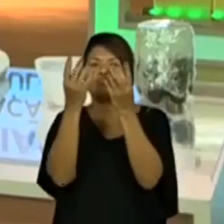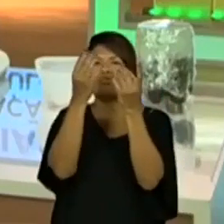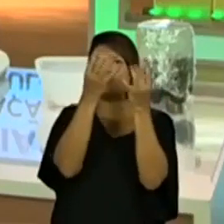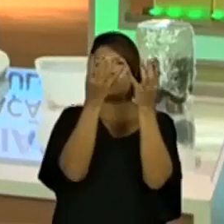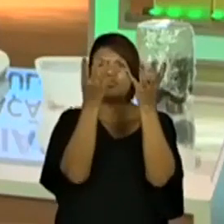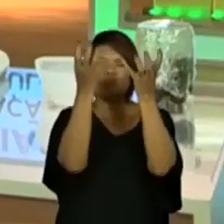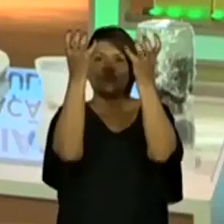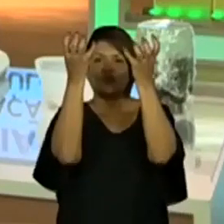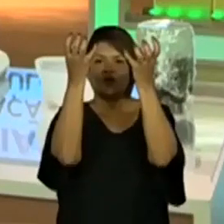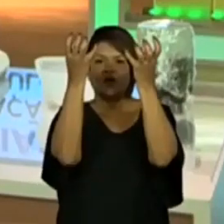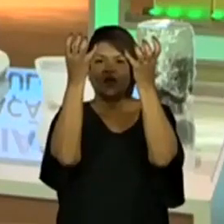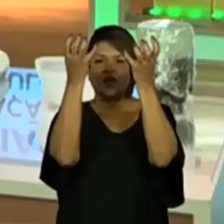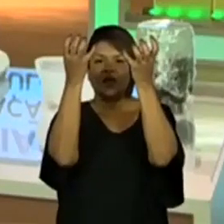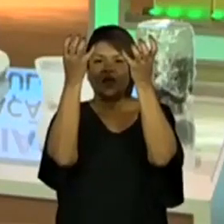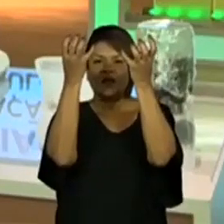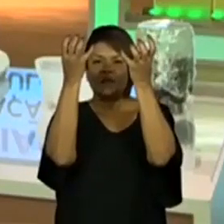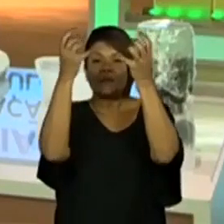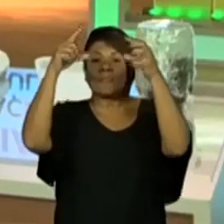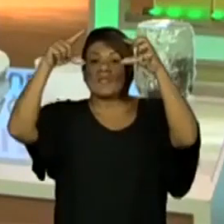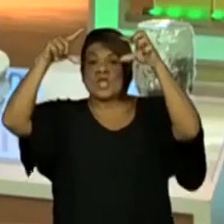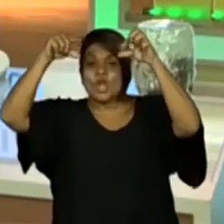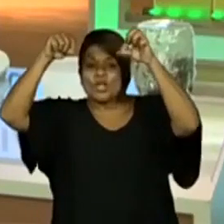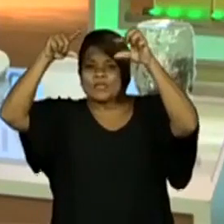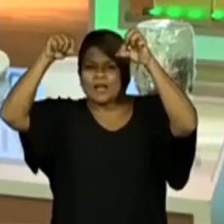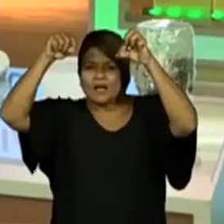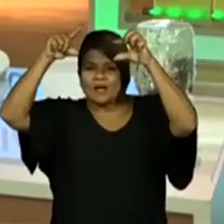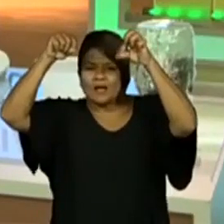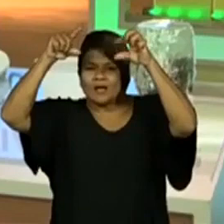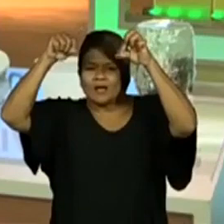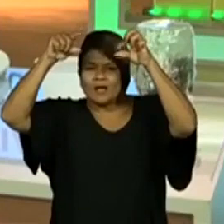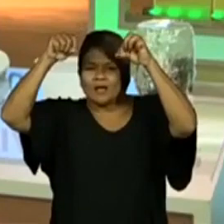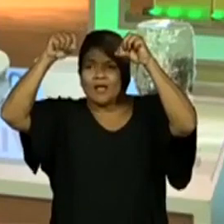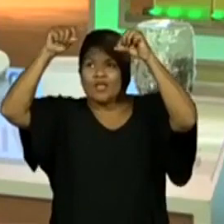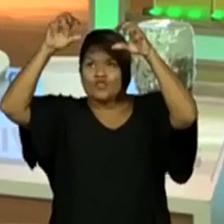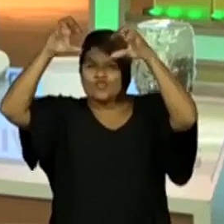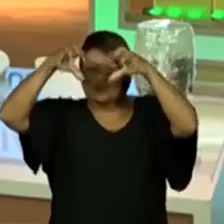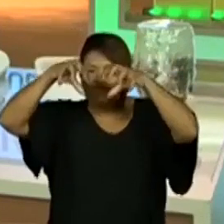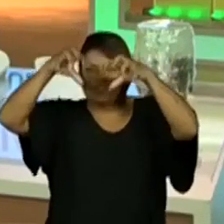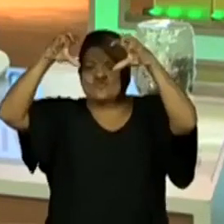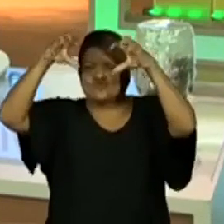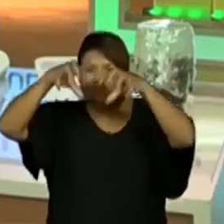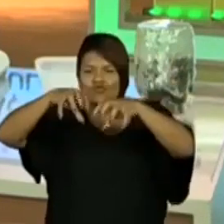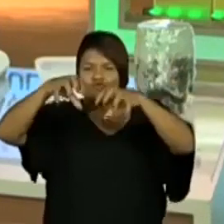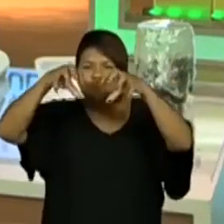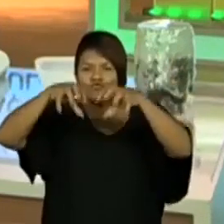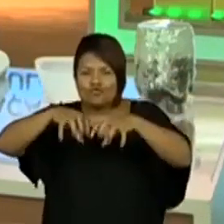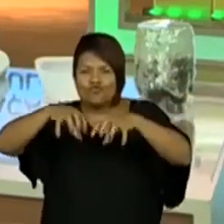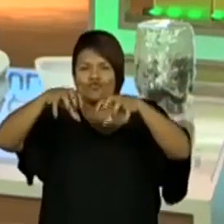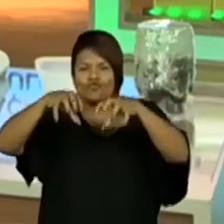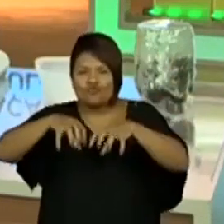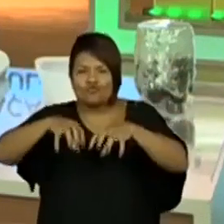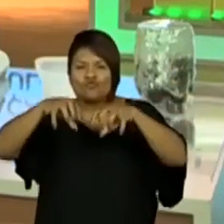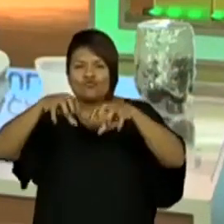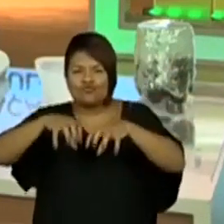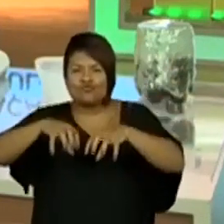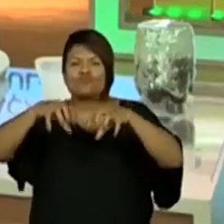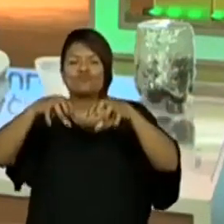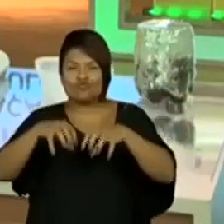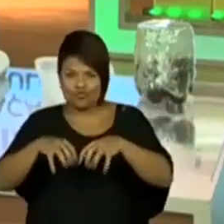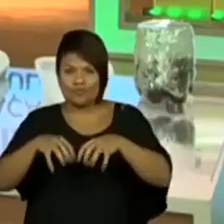de água, sabe o que elas vão provocar? Elas vão provocar as chuvas. Ou também processo que nós chamamos